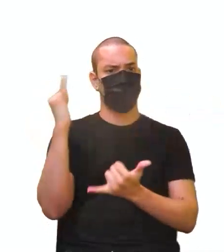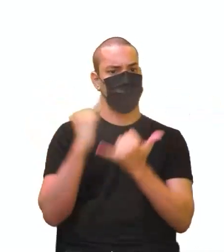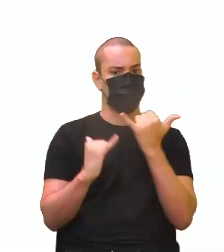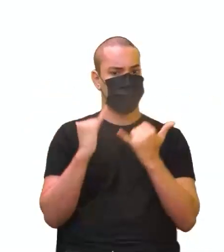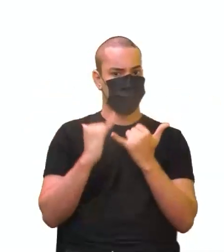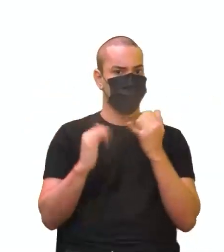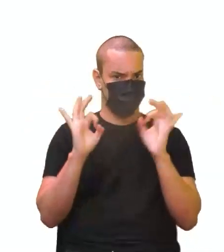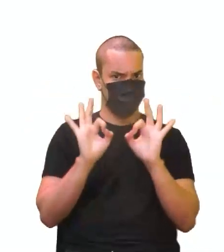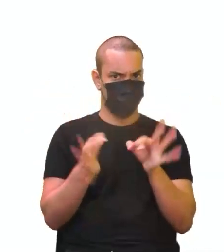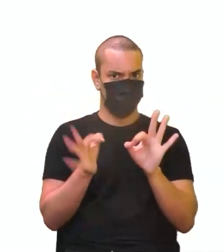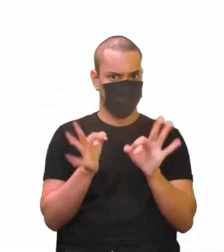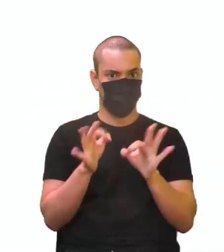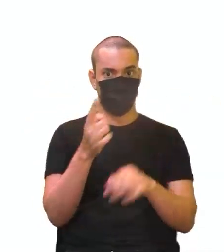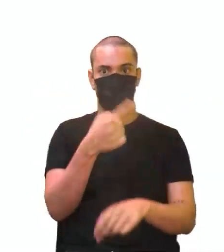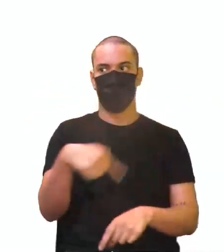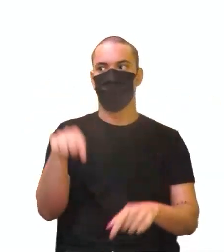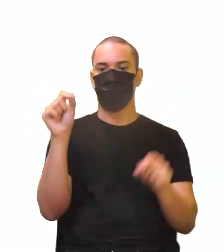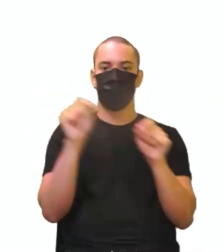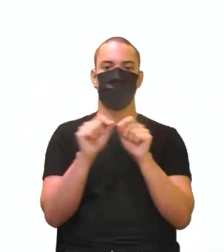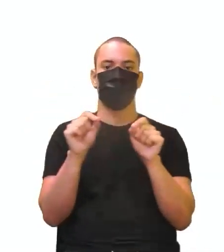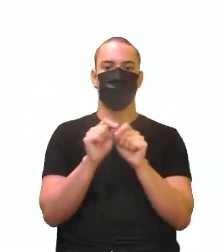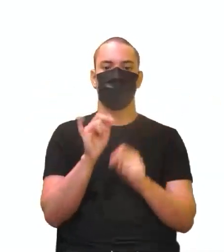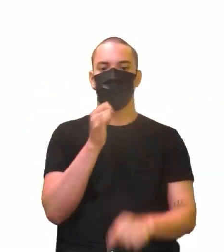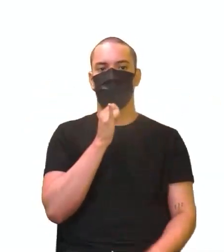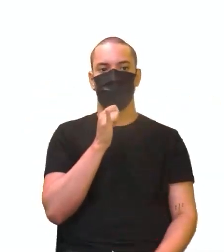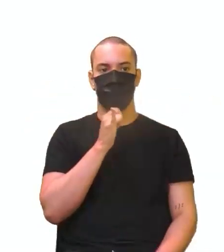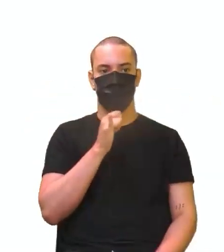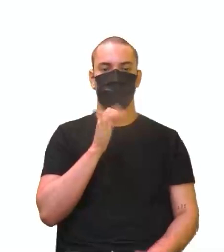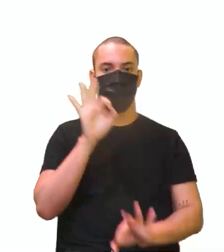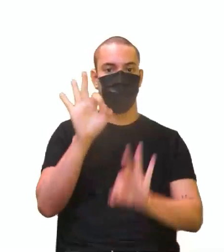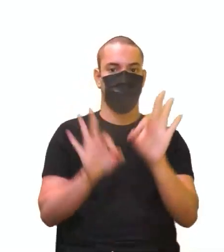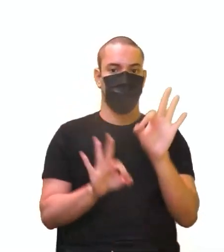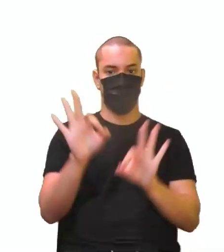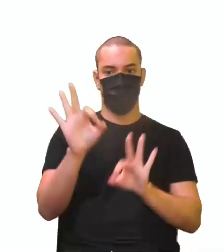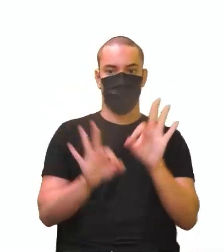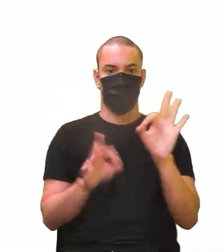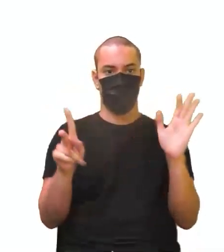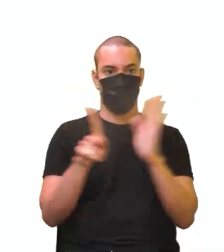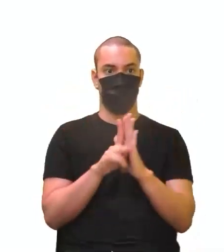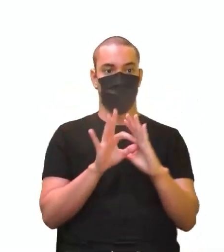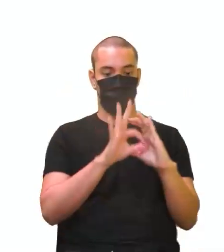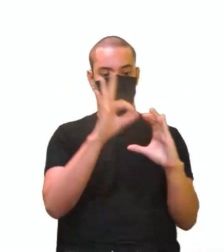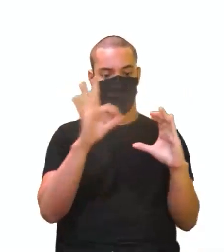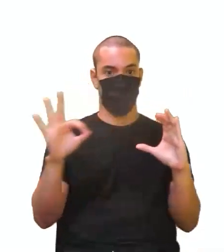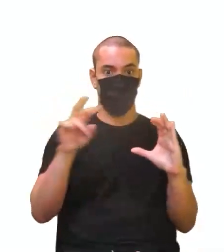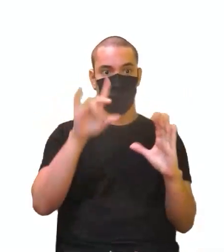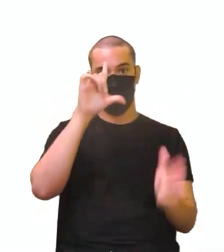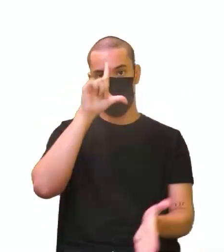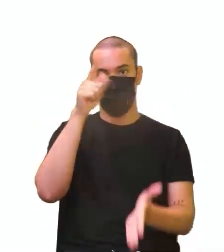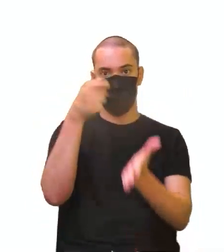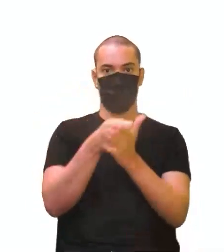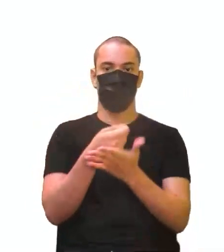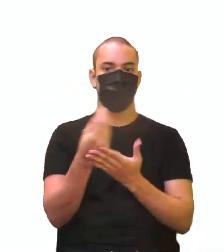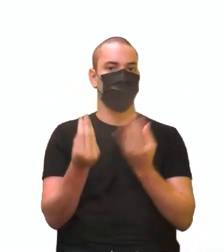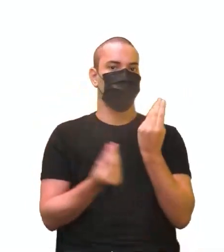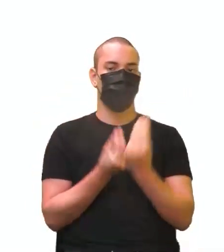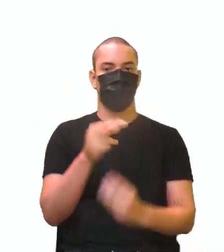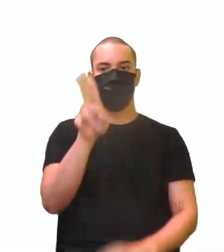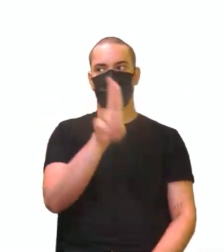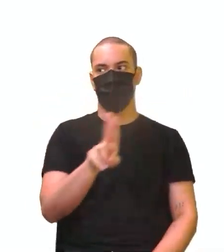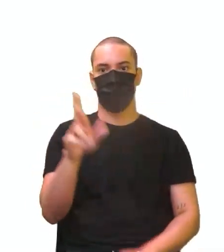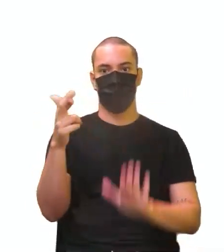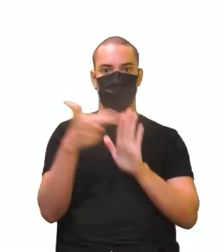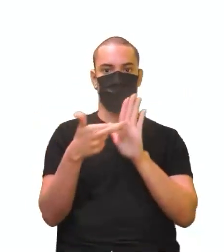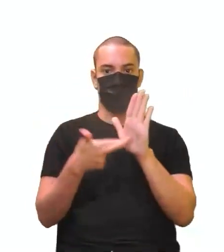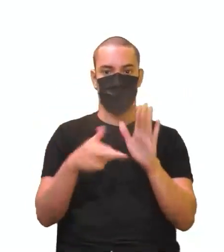parecida, certo? Quando você faz a organização desses gametas, você estabelece o cruzamento usando aí a